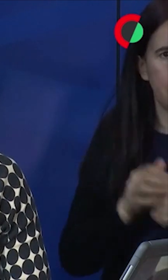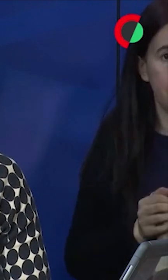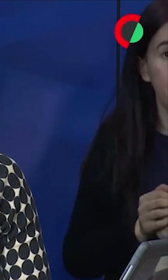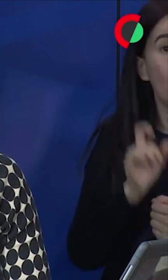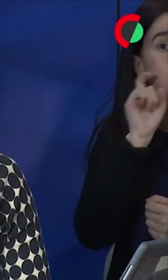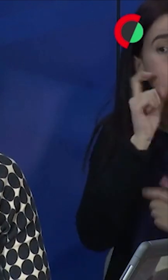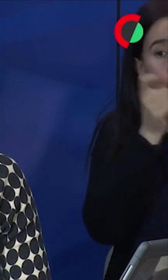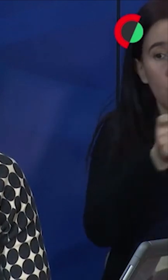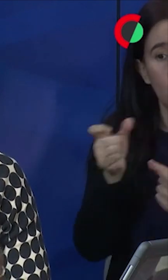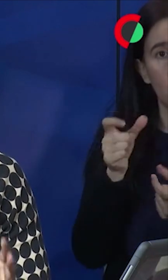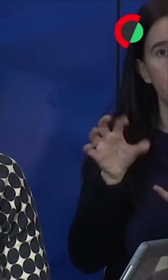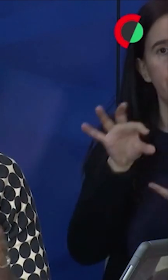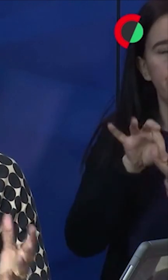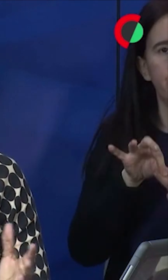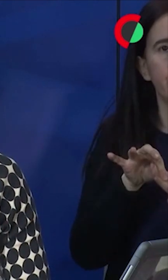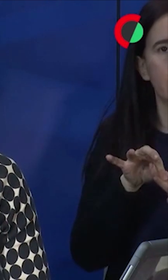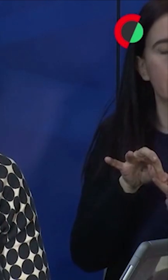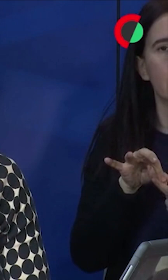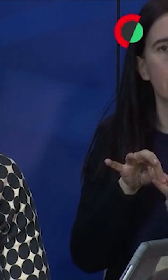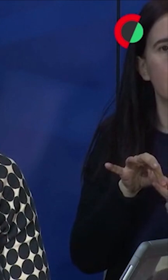controle de segurança associado às questões